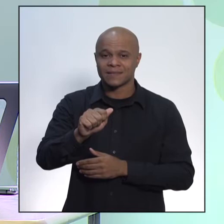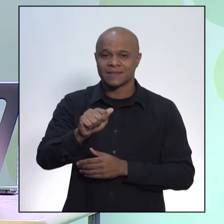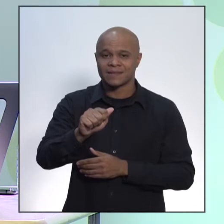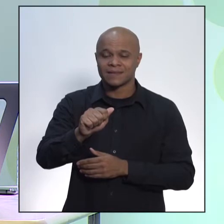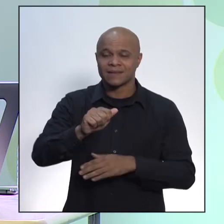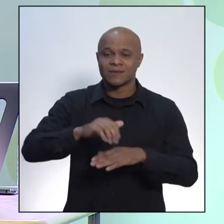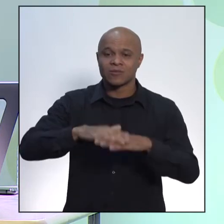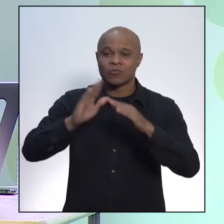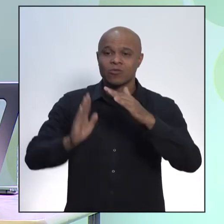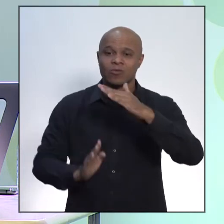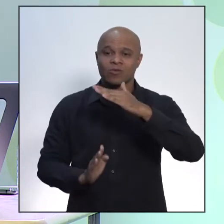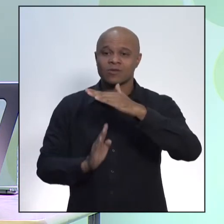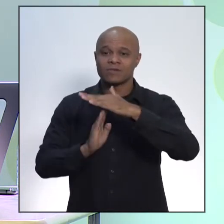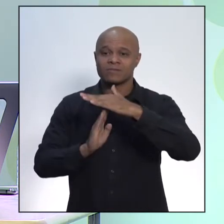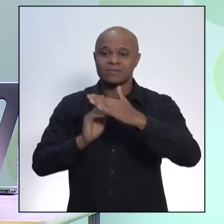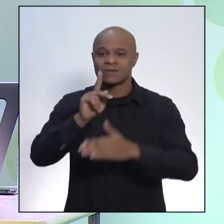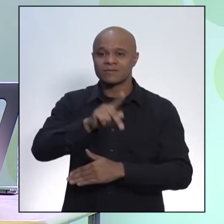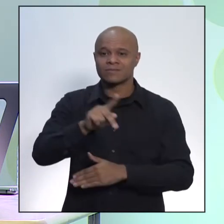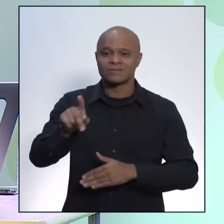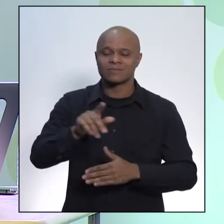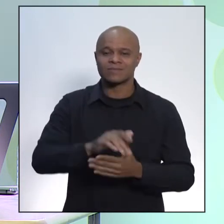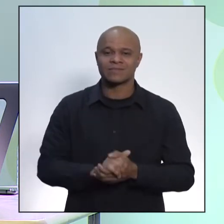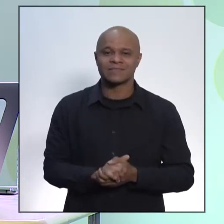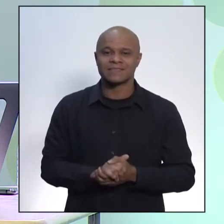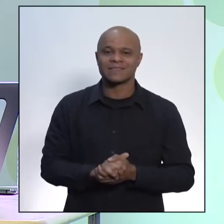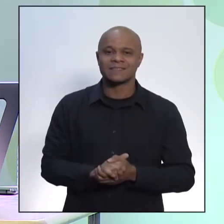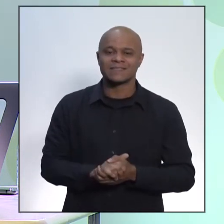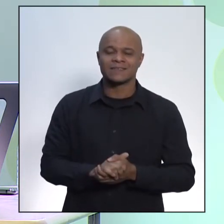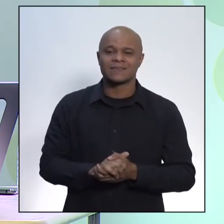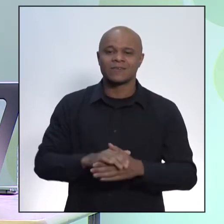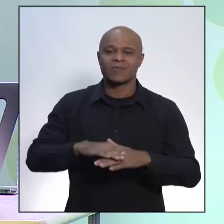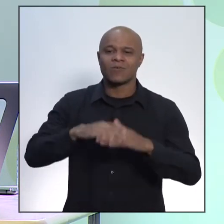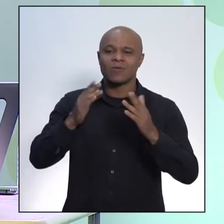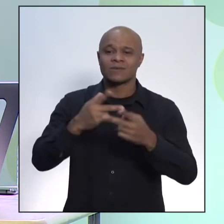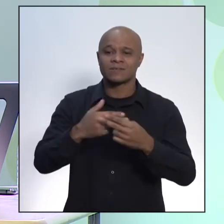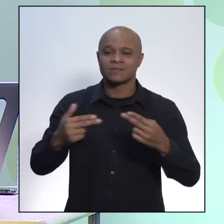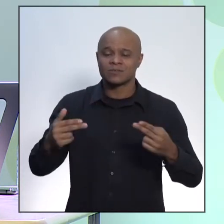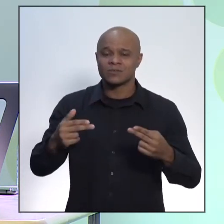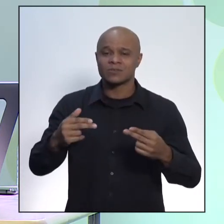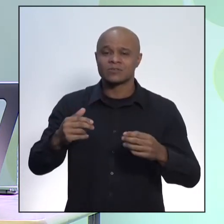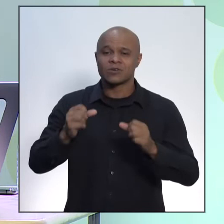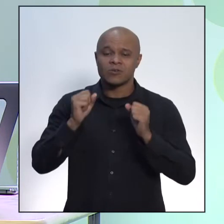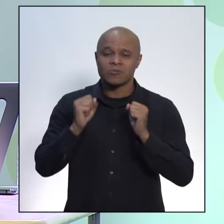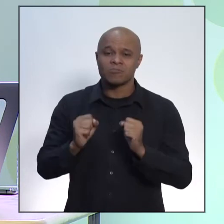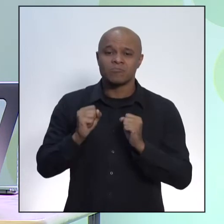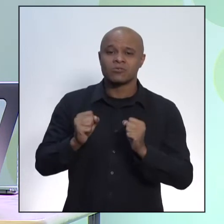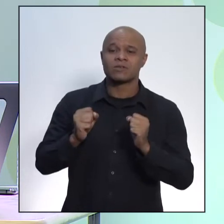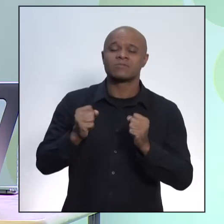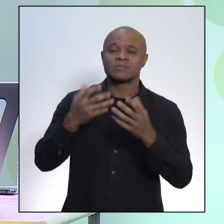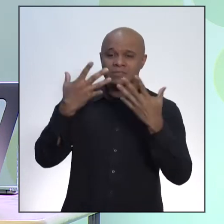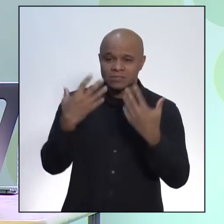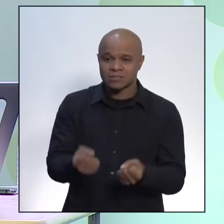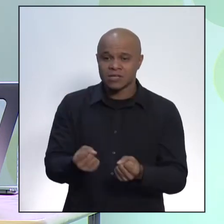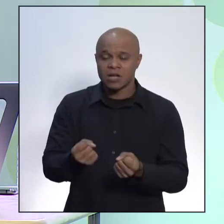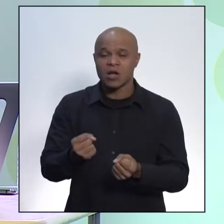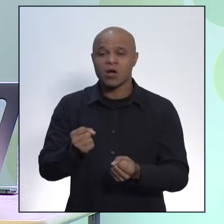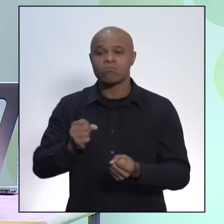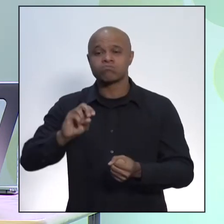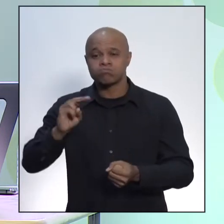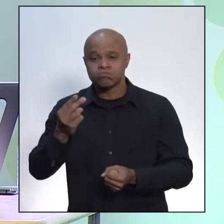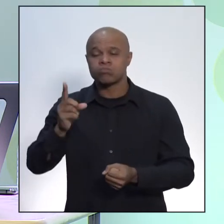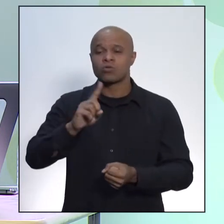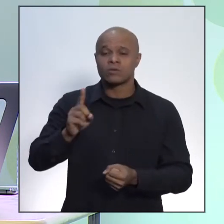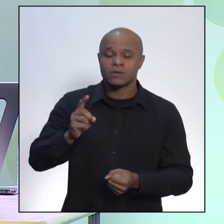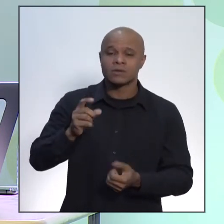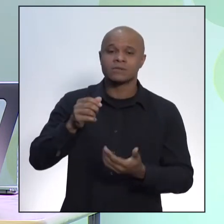é o limite do professor? Que tipo de indisciplina é tolerável e o que ele não deve aceitar? O que fazer, por